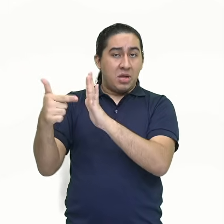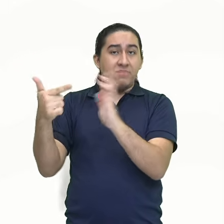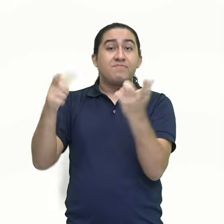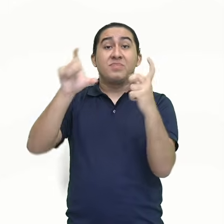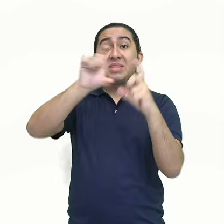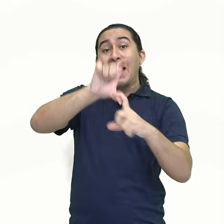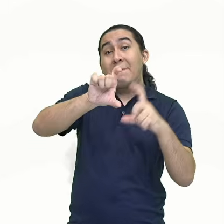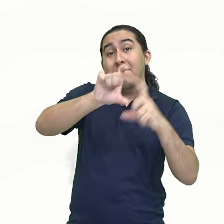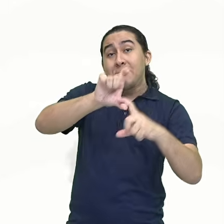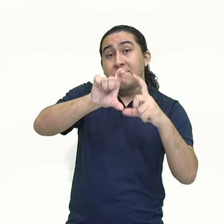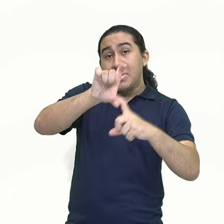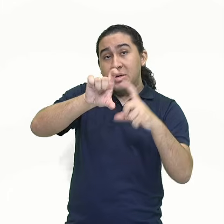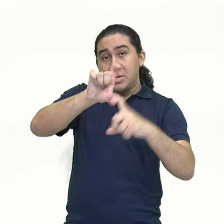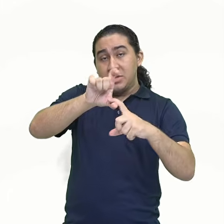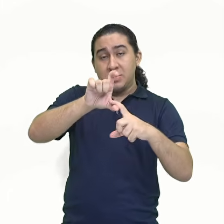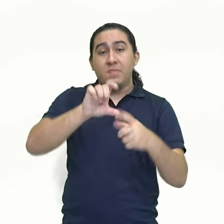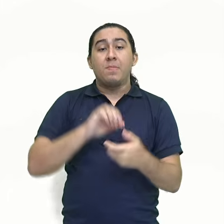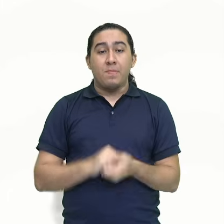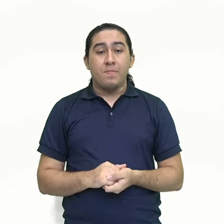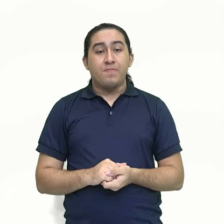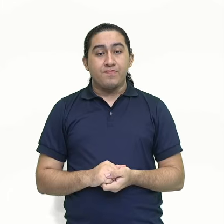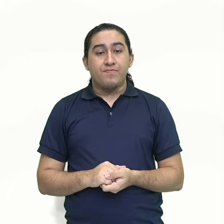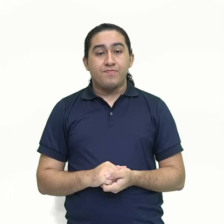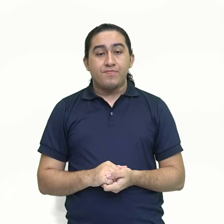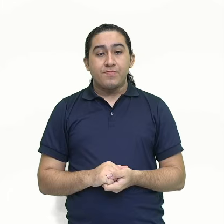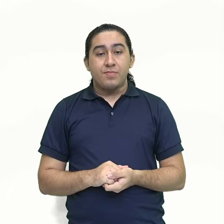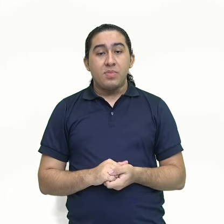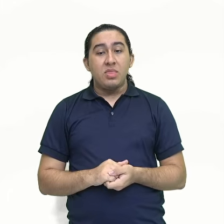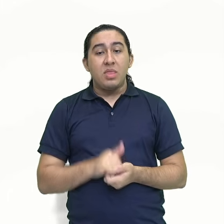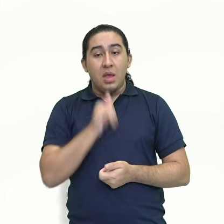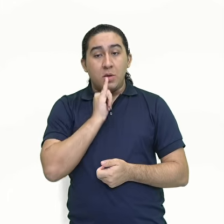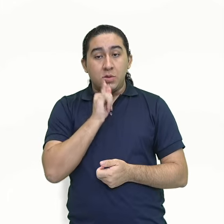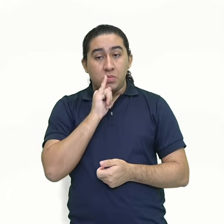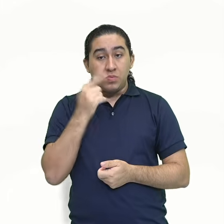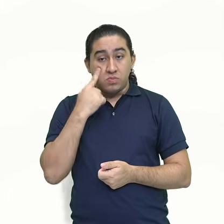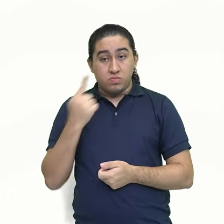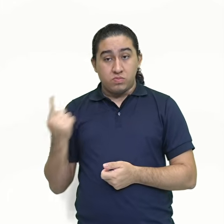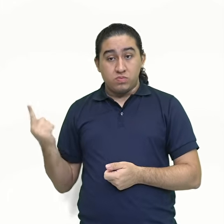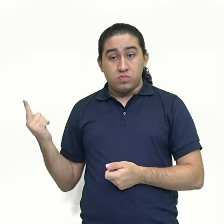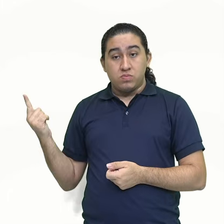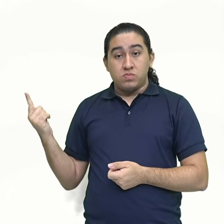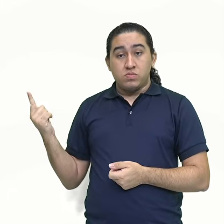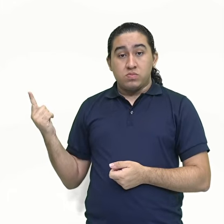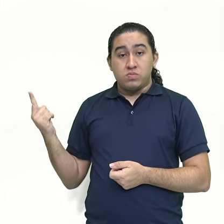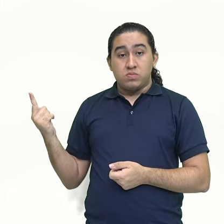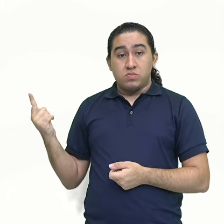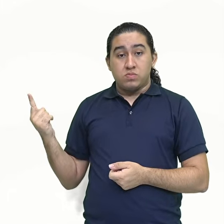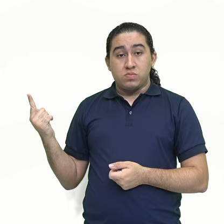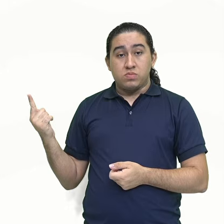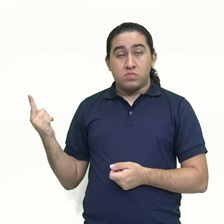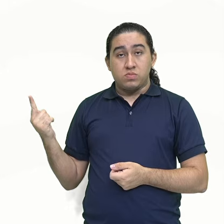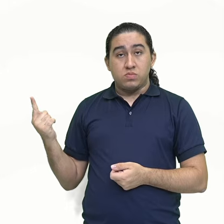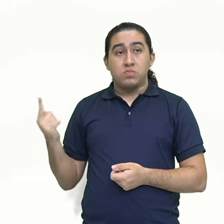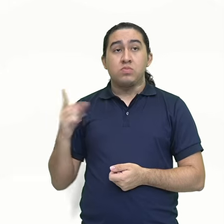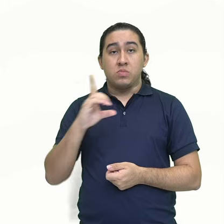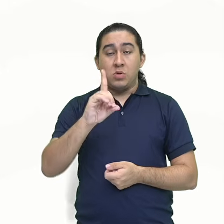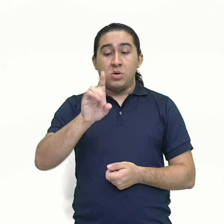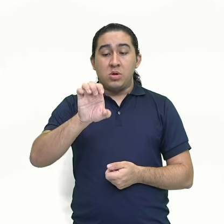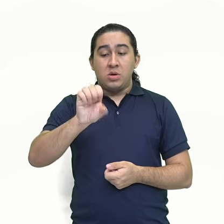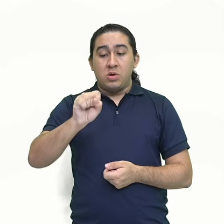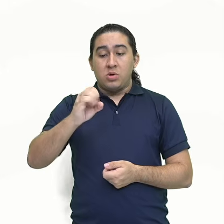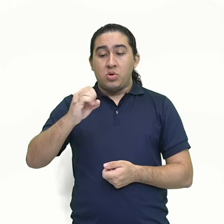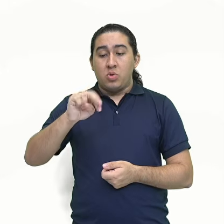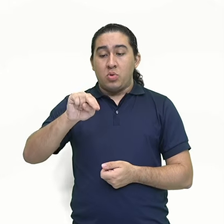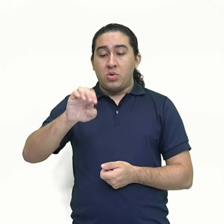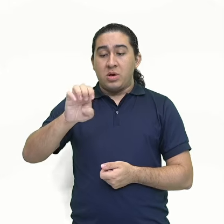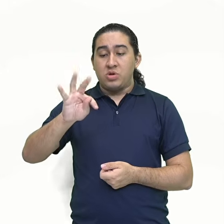né? Então, o homem desonesto, está caracterizando o homem, aqui eu tenho um adjetivo,